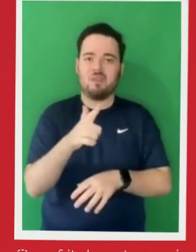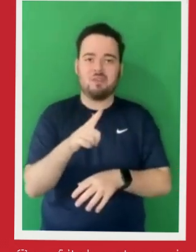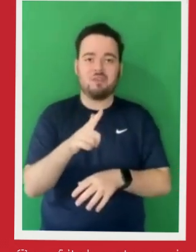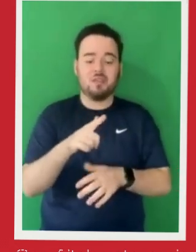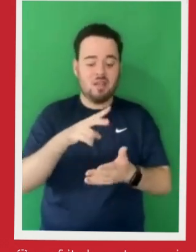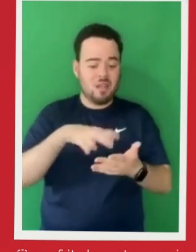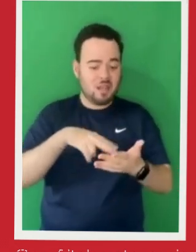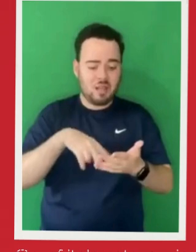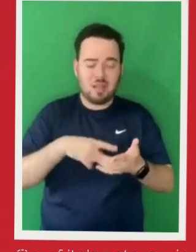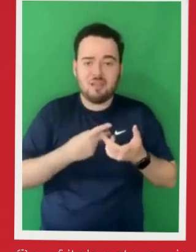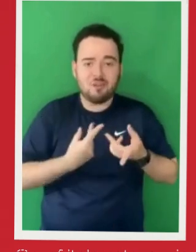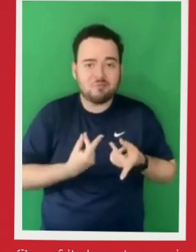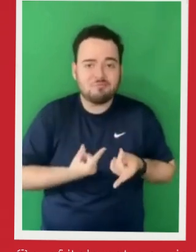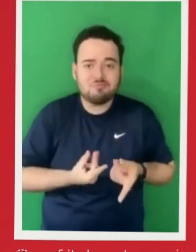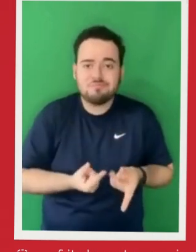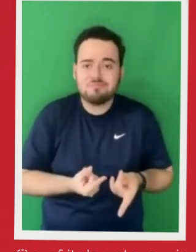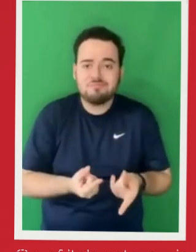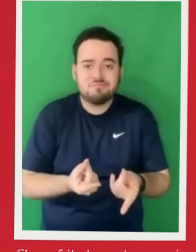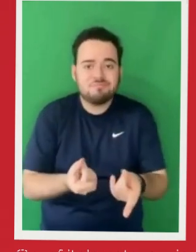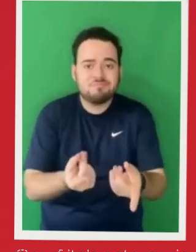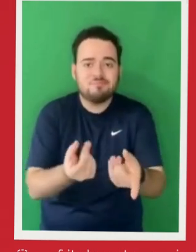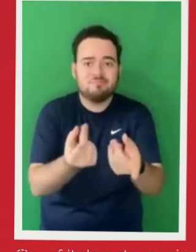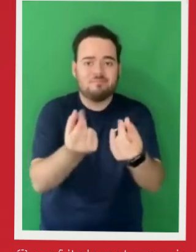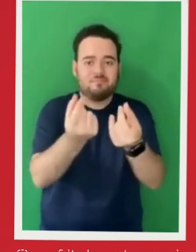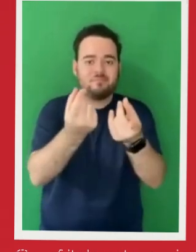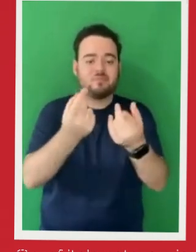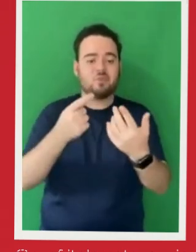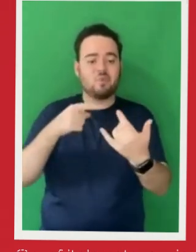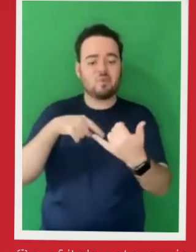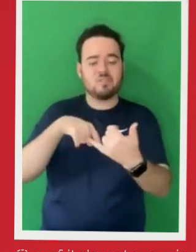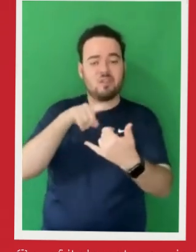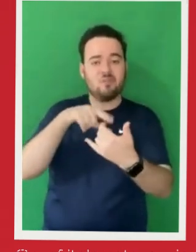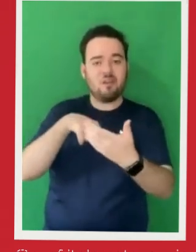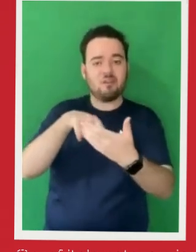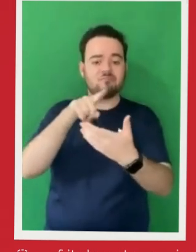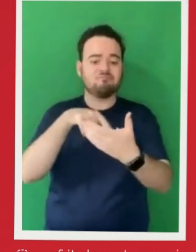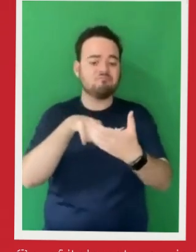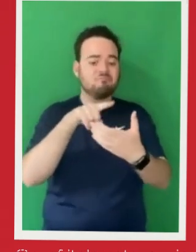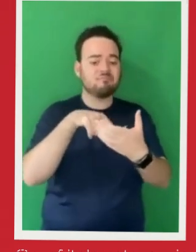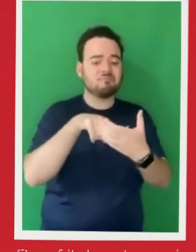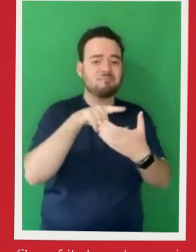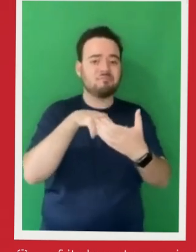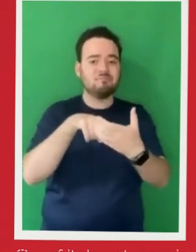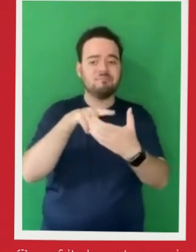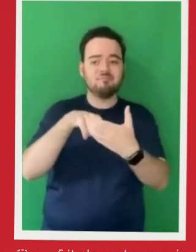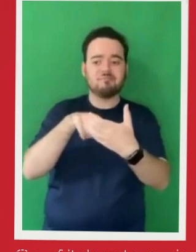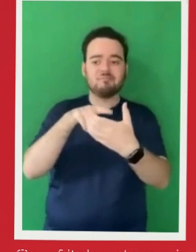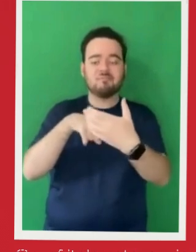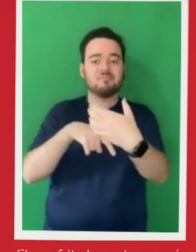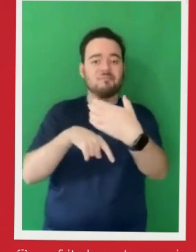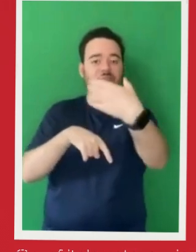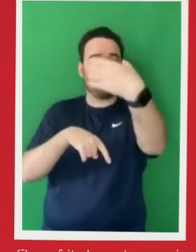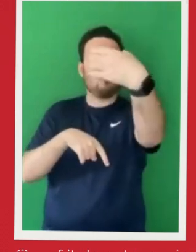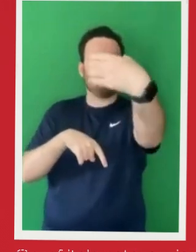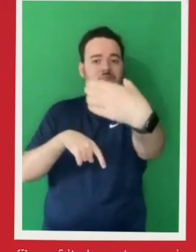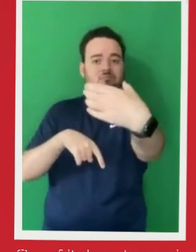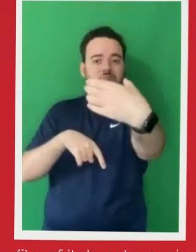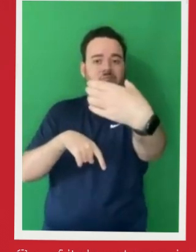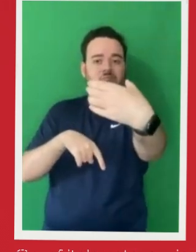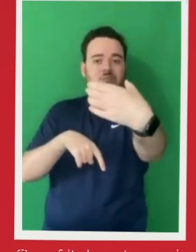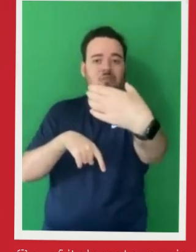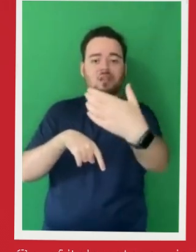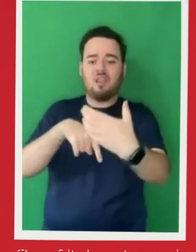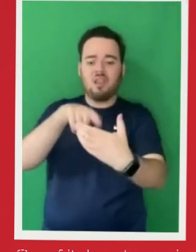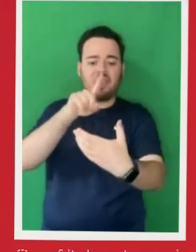um fim no processo de ler. A gente está toda hora lendo. Aqui, o celular, ele está apoiado em livros,